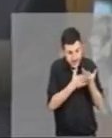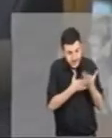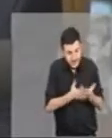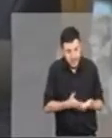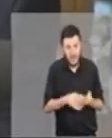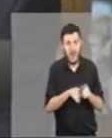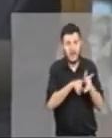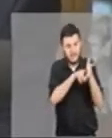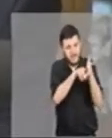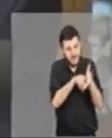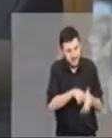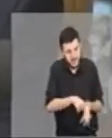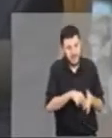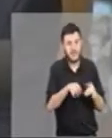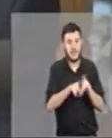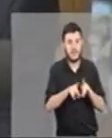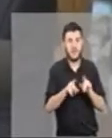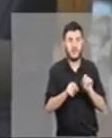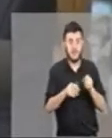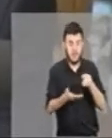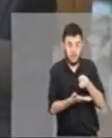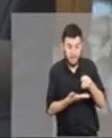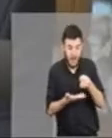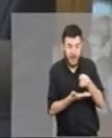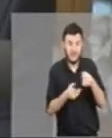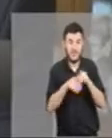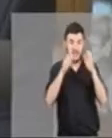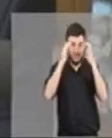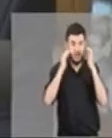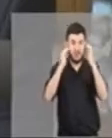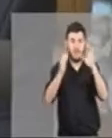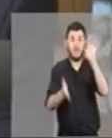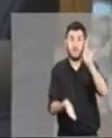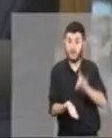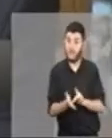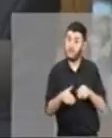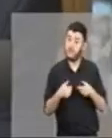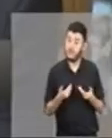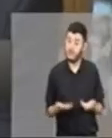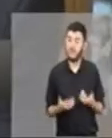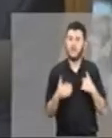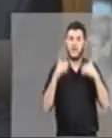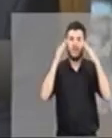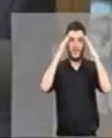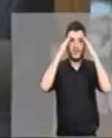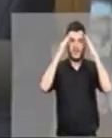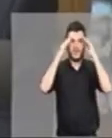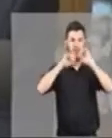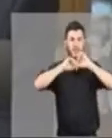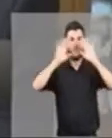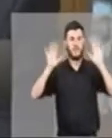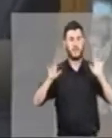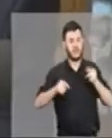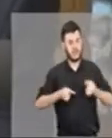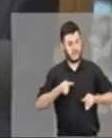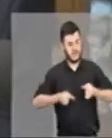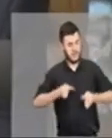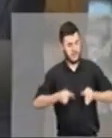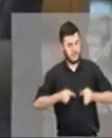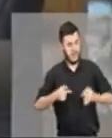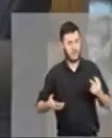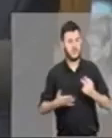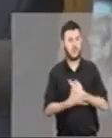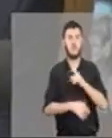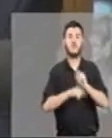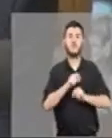extremamente respeitáveis, e por isso mesmo entendo que este debate que houve e